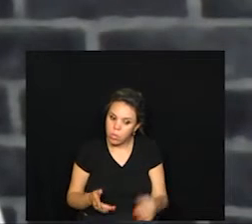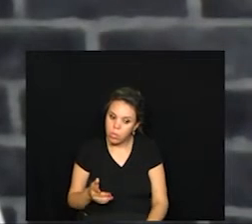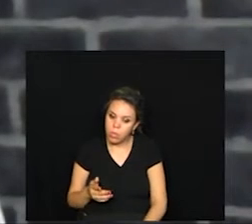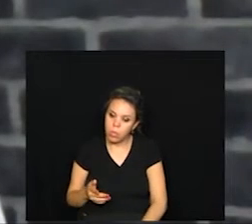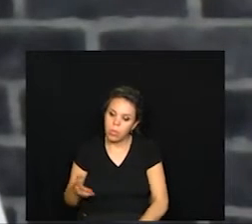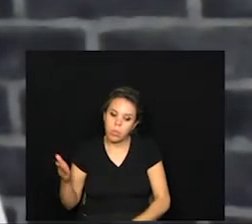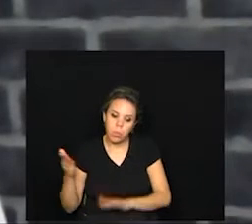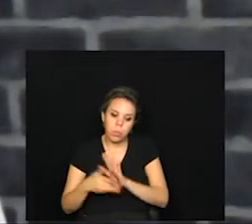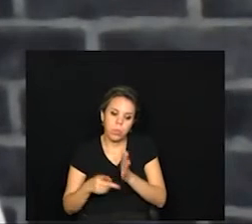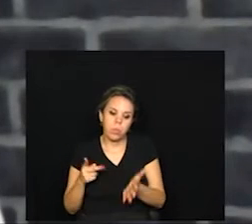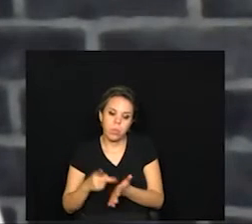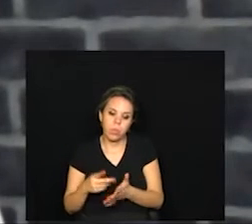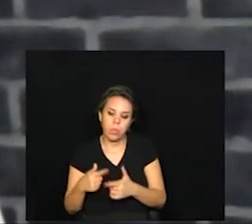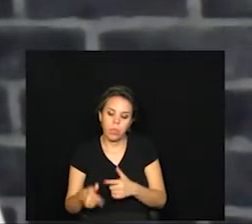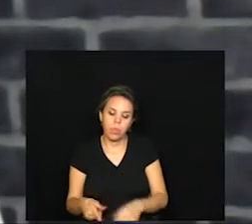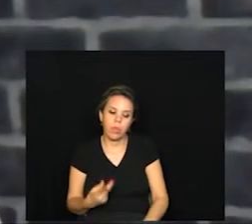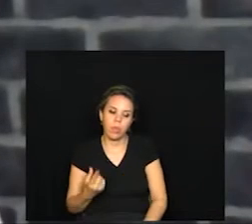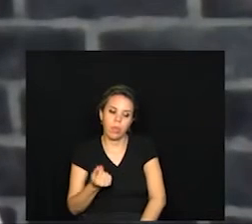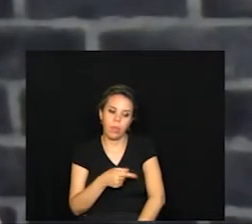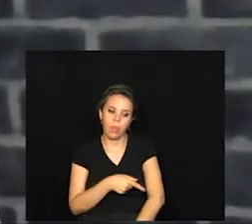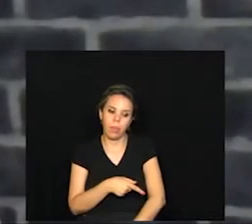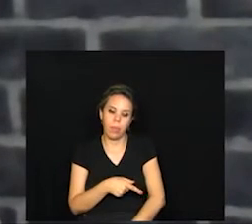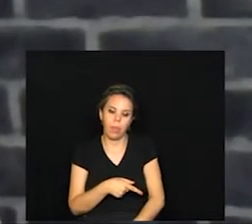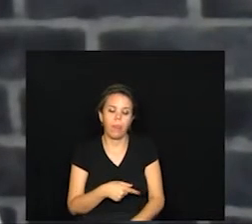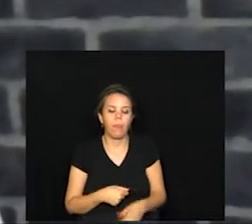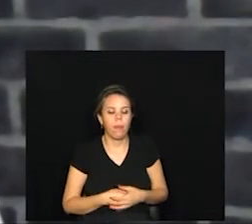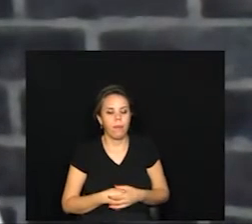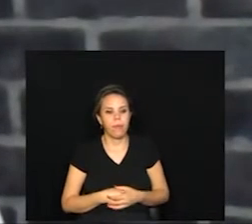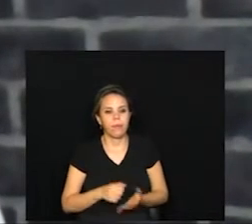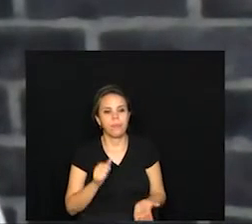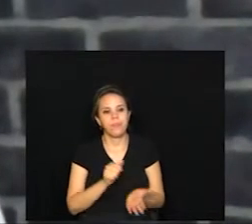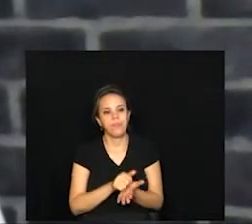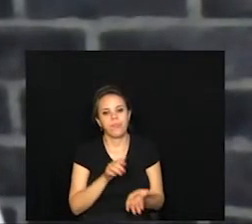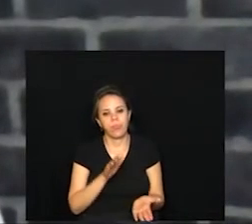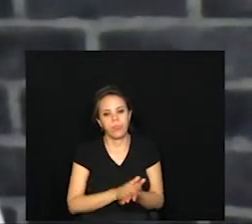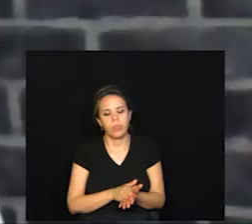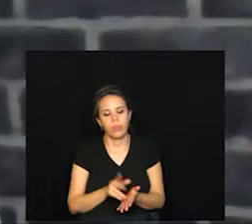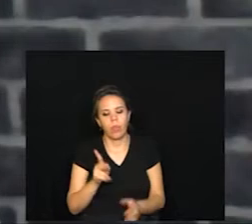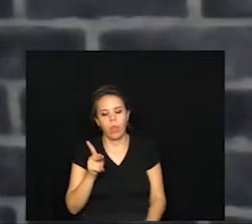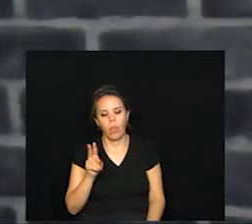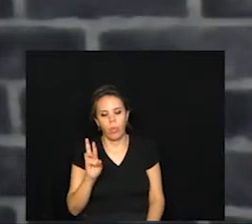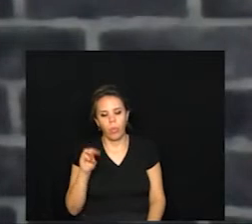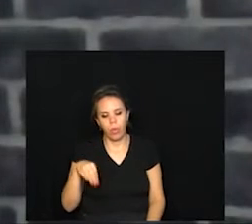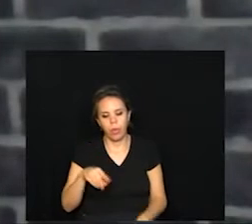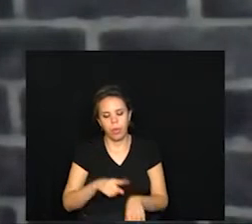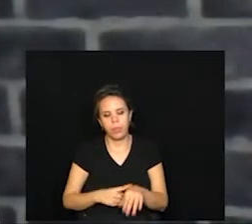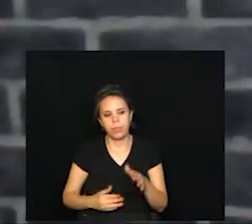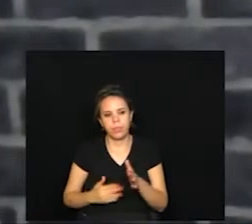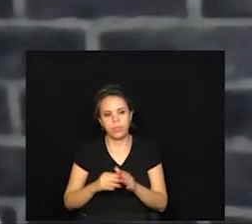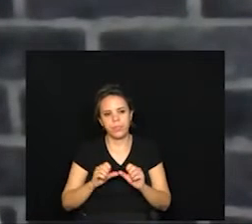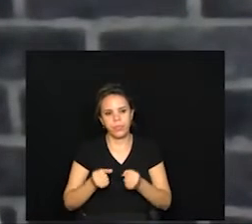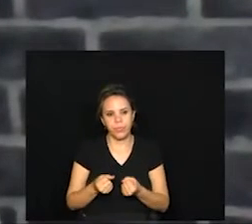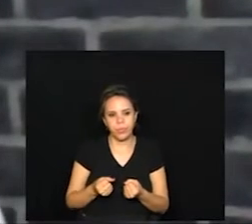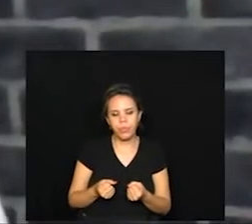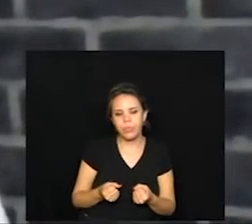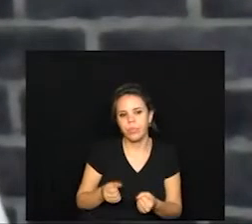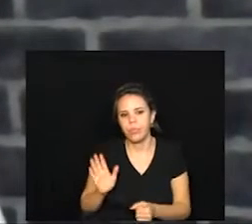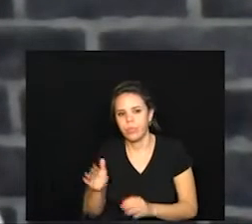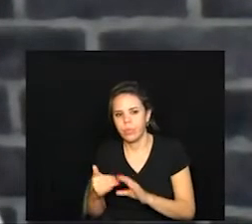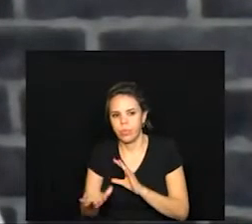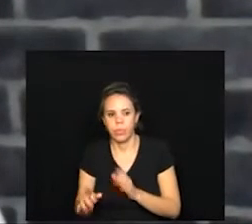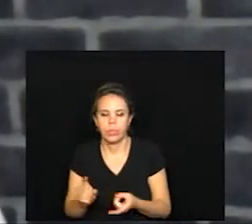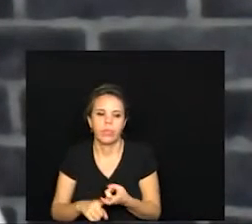constatado realmente a ausência de preço, então o estabelecimento ele é autuado pelo PROCON. Tem um prazo para defesa, mas ele já recebe